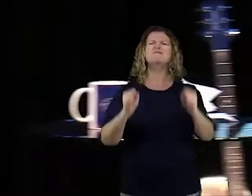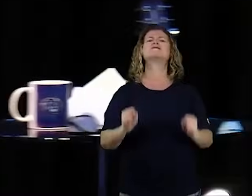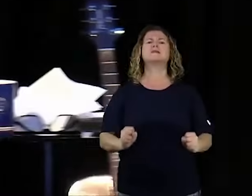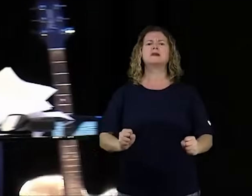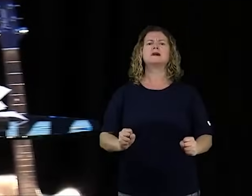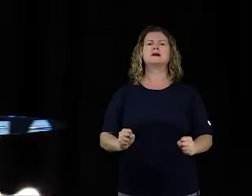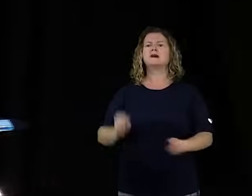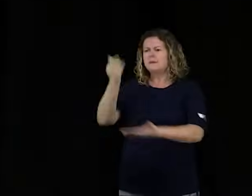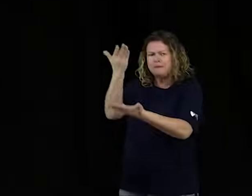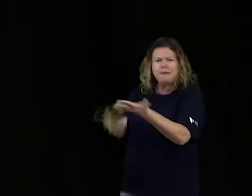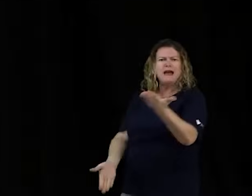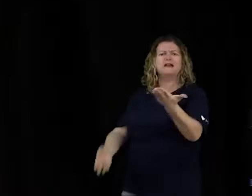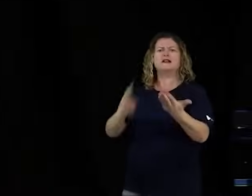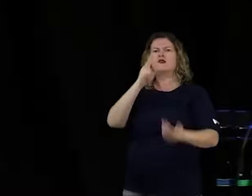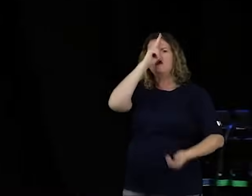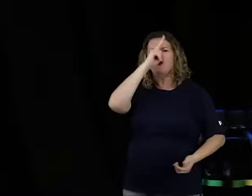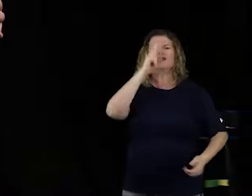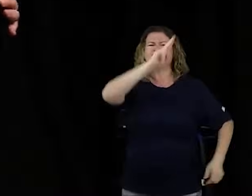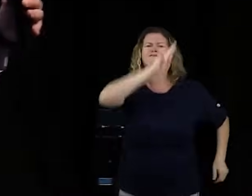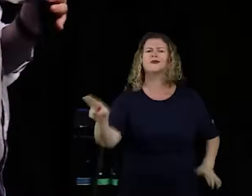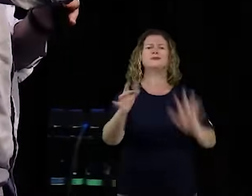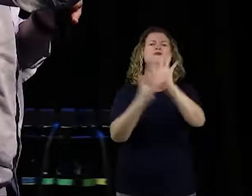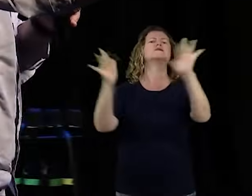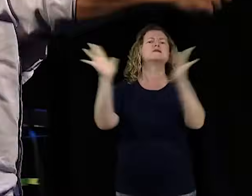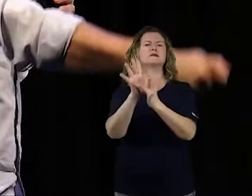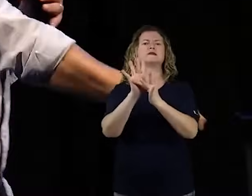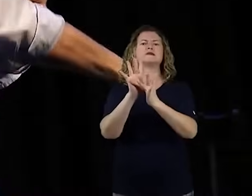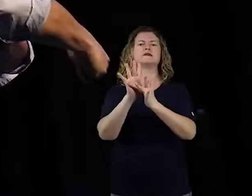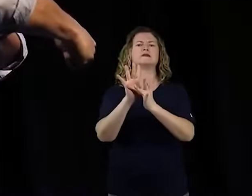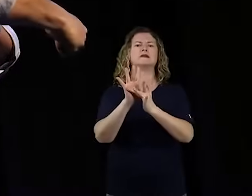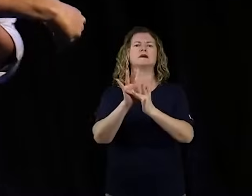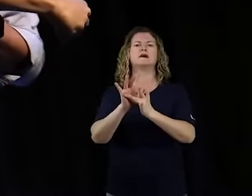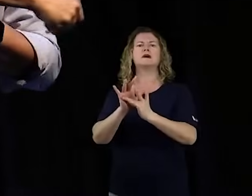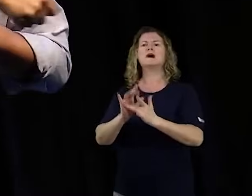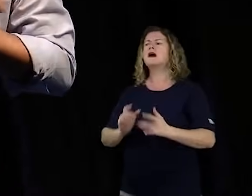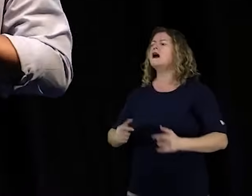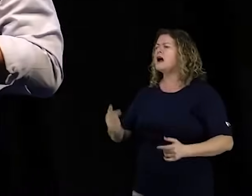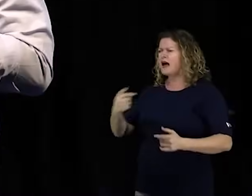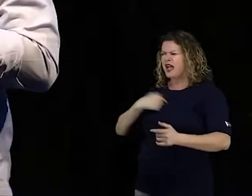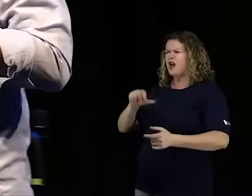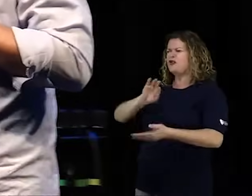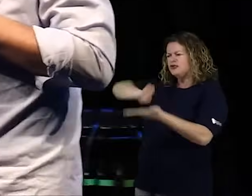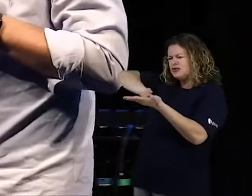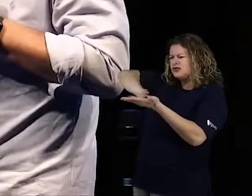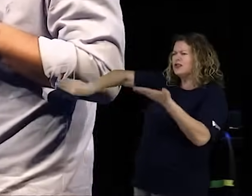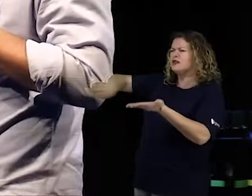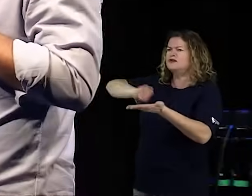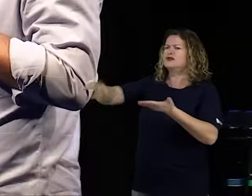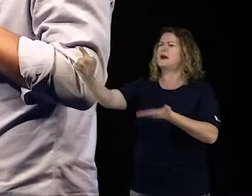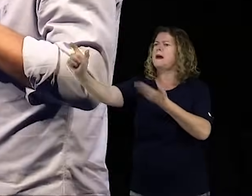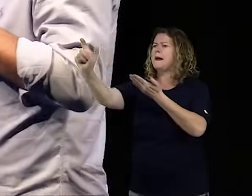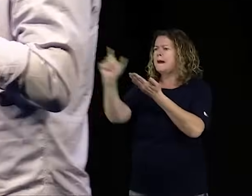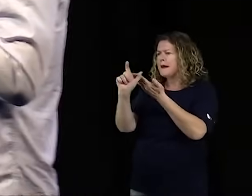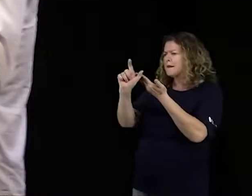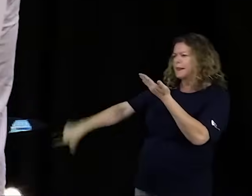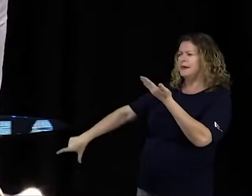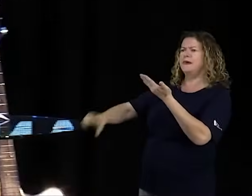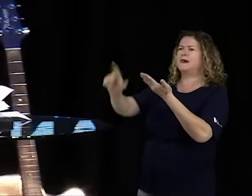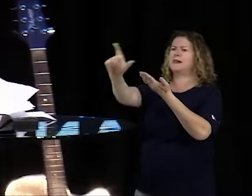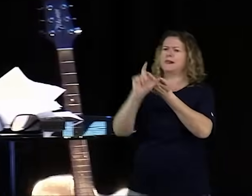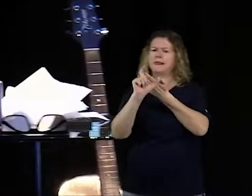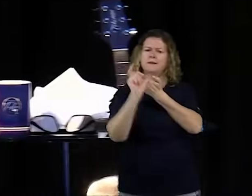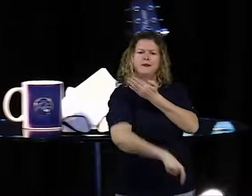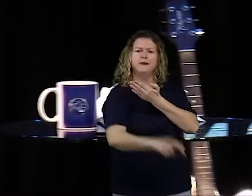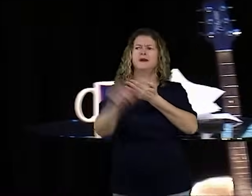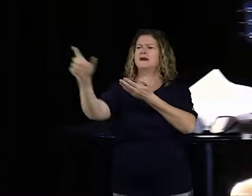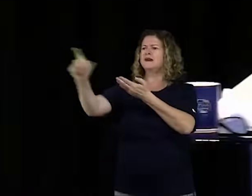sua força em nome de Jesus euti cada palavra frívola que foi